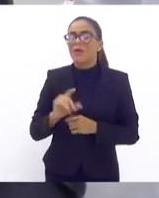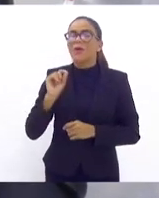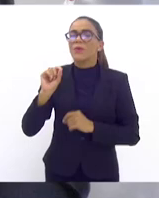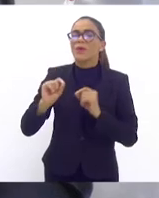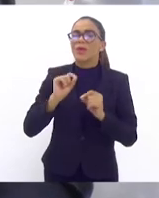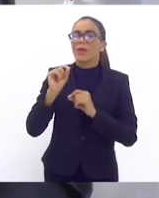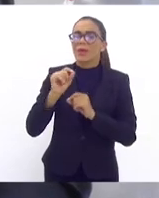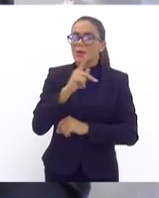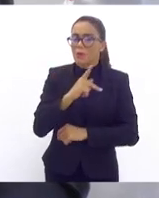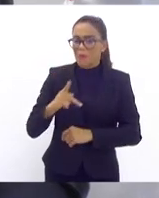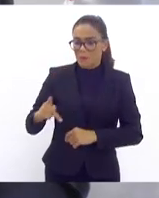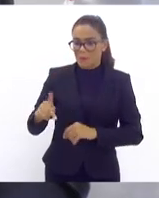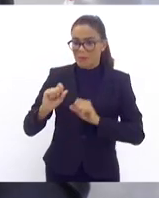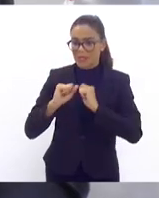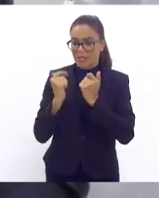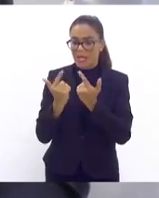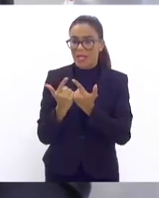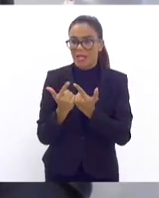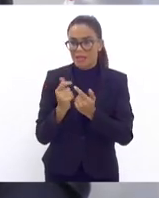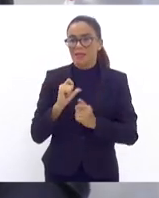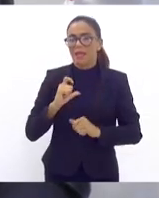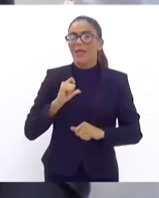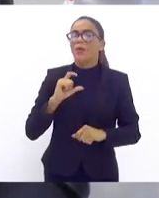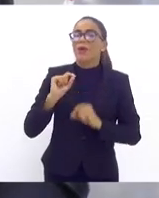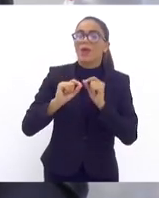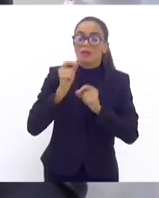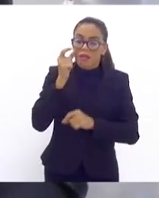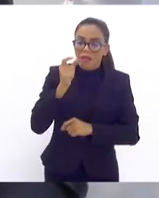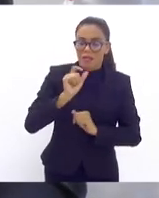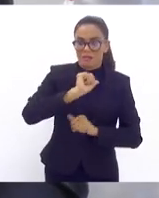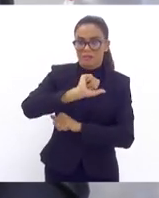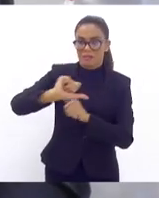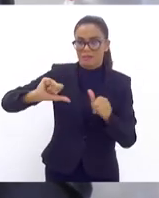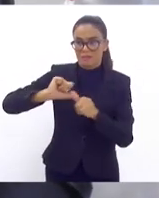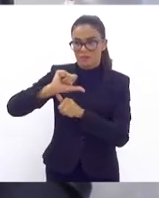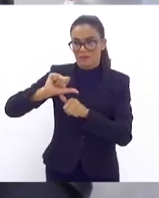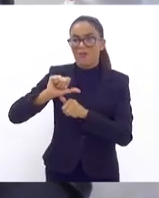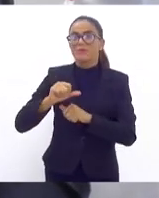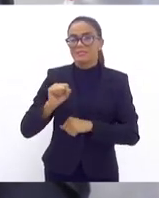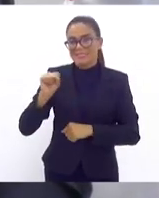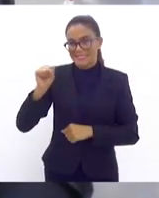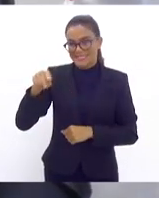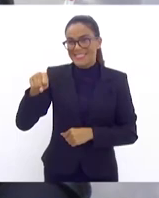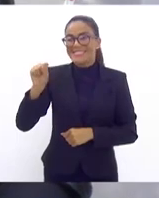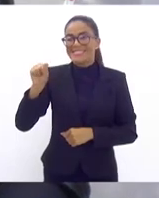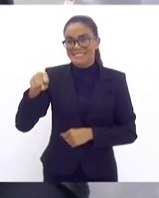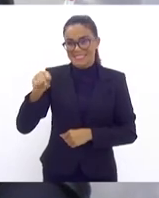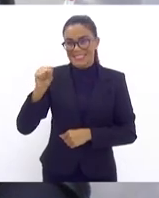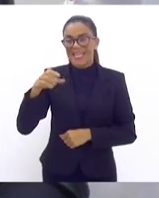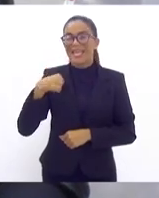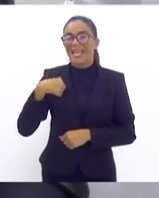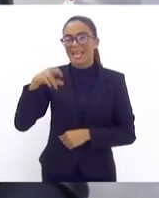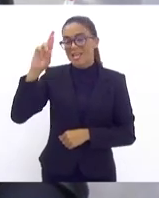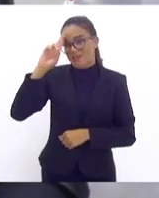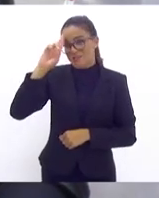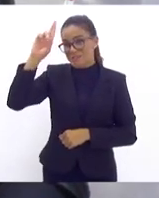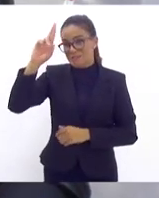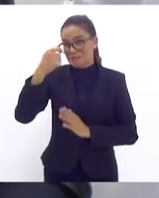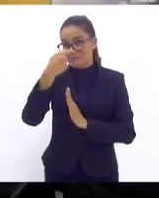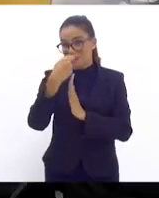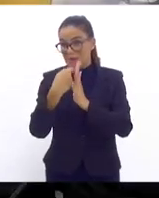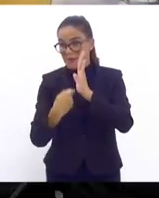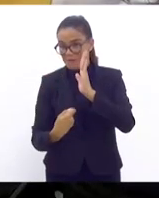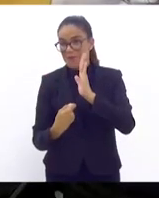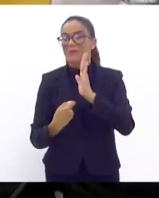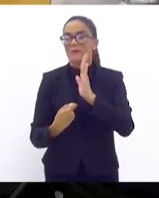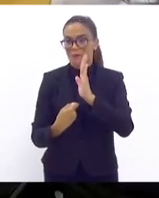transformação dessa comissão especial num projeto de resolução, numa comissão permanente. Eu já sou autora do projeto de resolução que